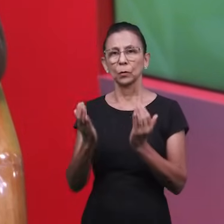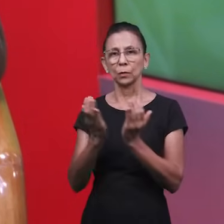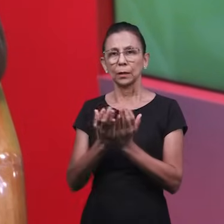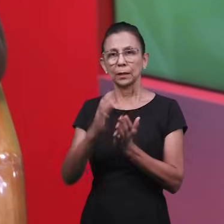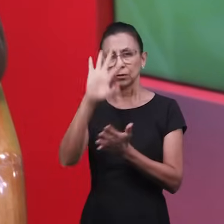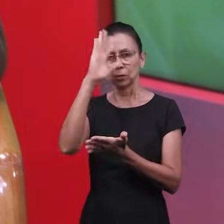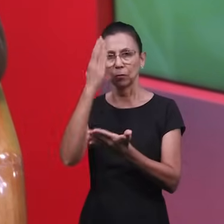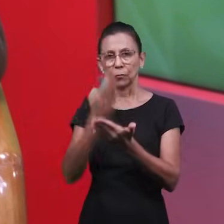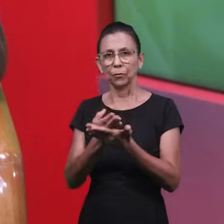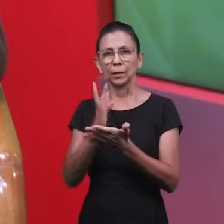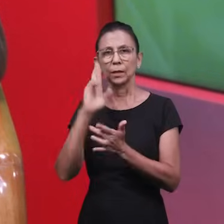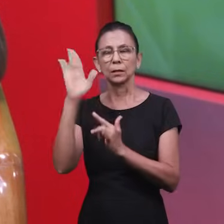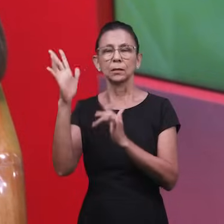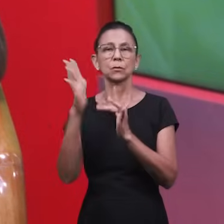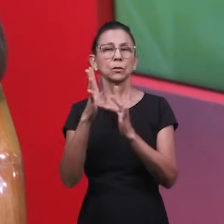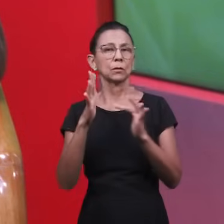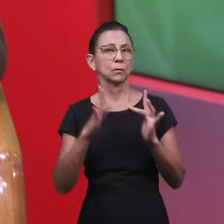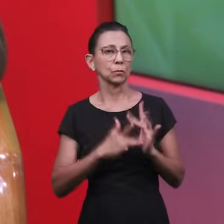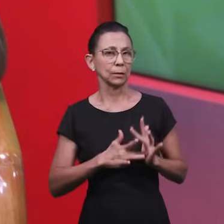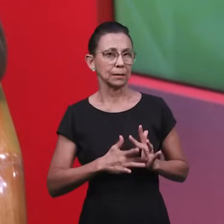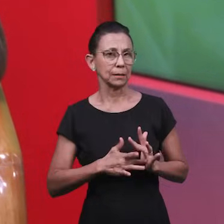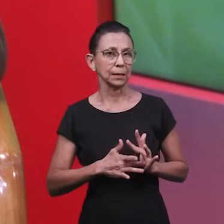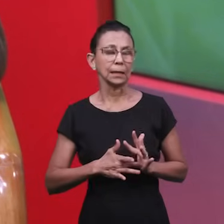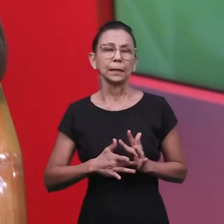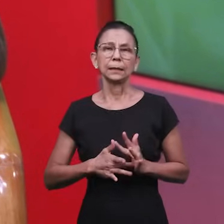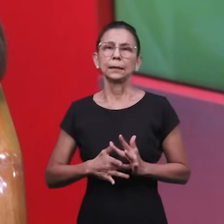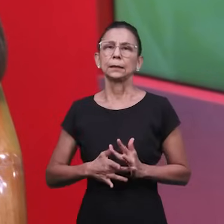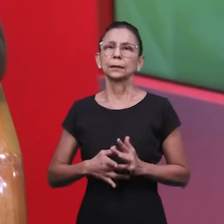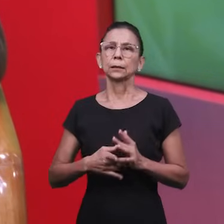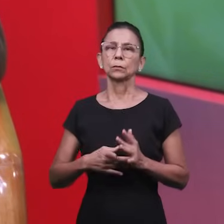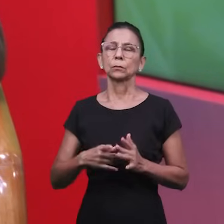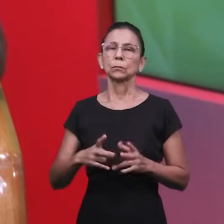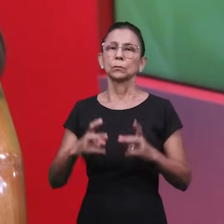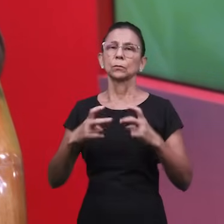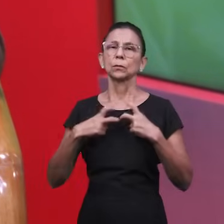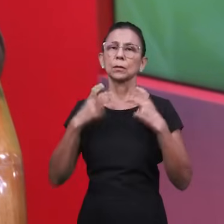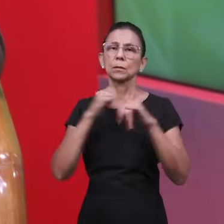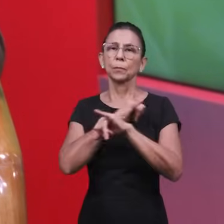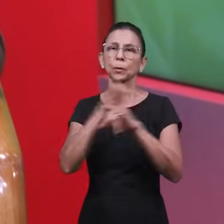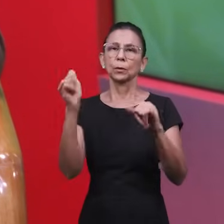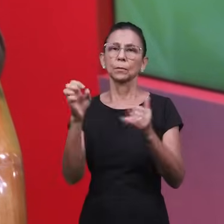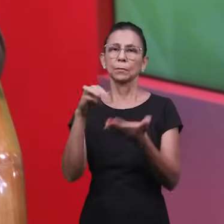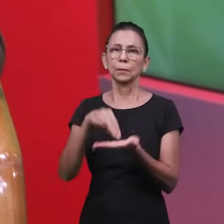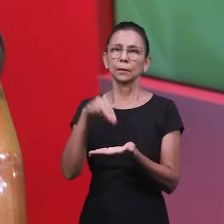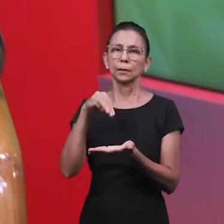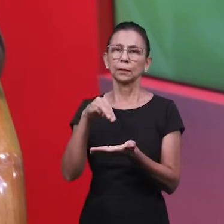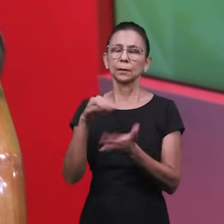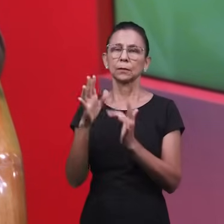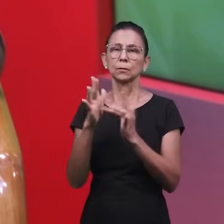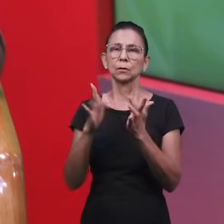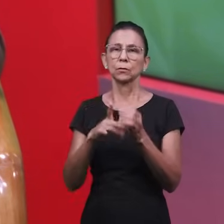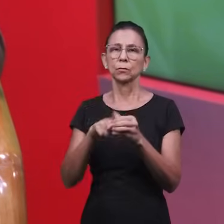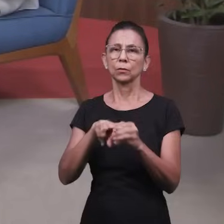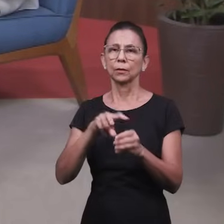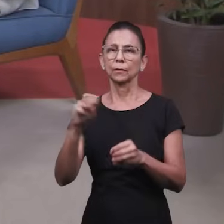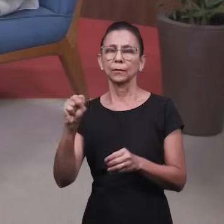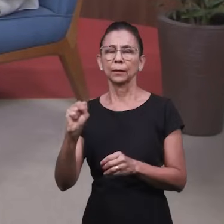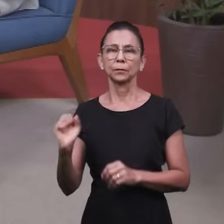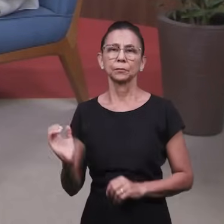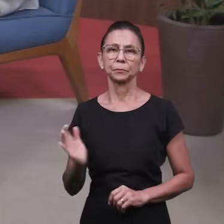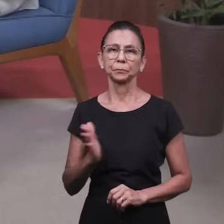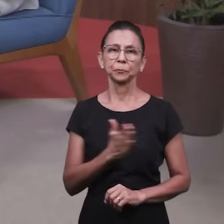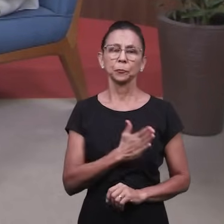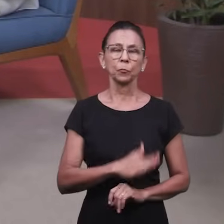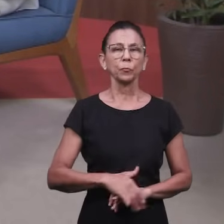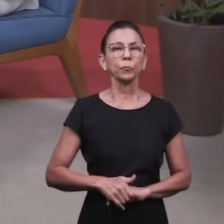Por isso, o brado deste momento, desta hora é: Maranata, ora vem, Senhor Jesus. Louvado